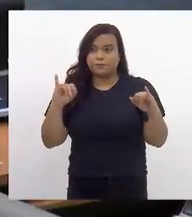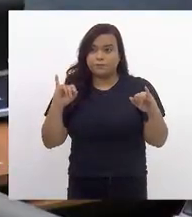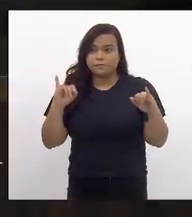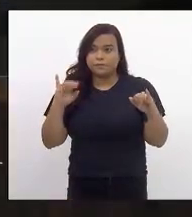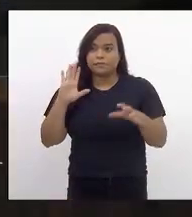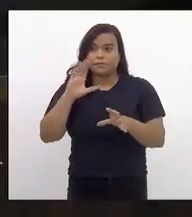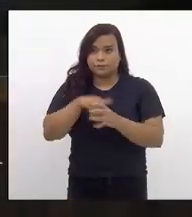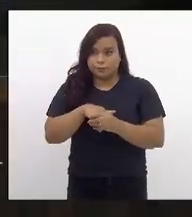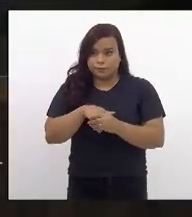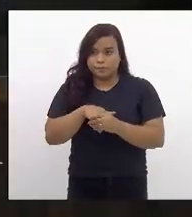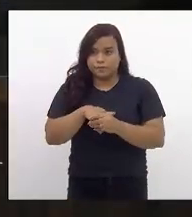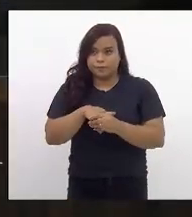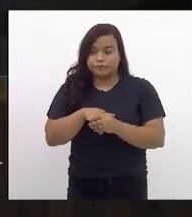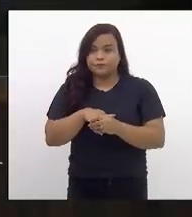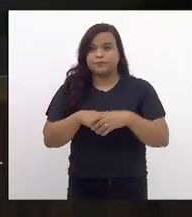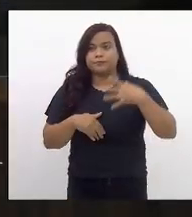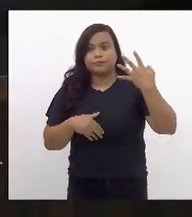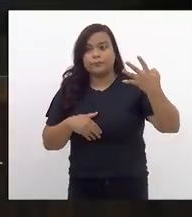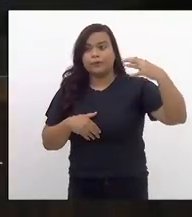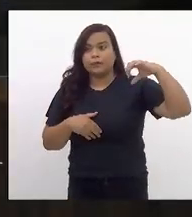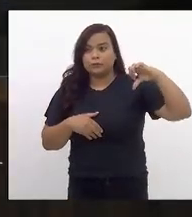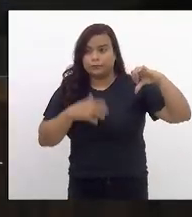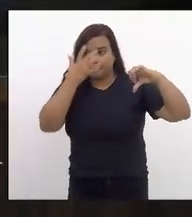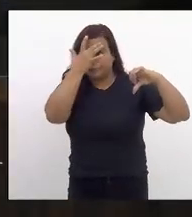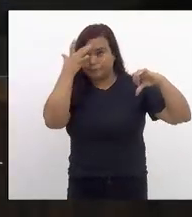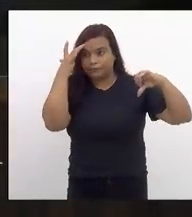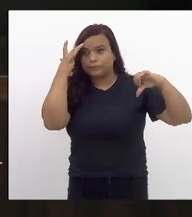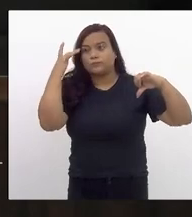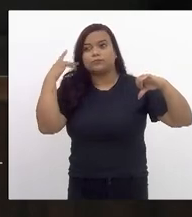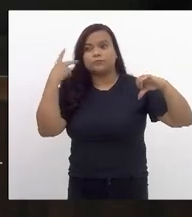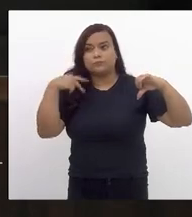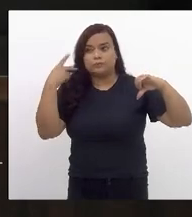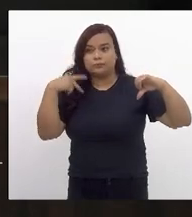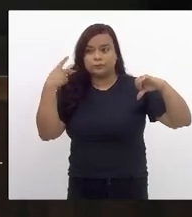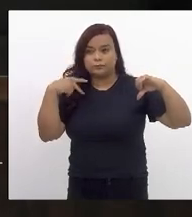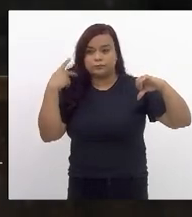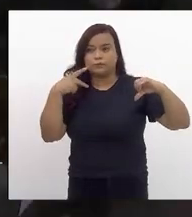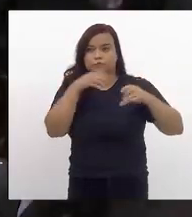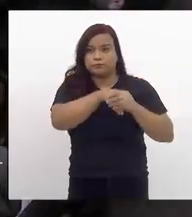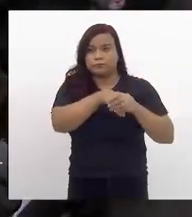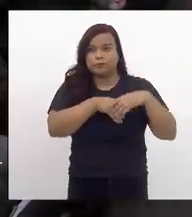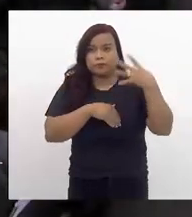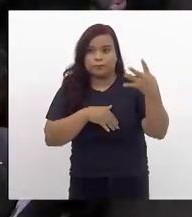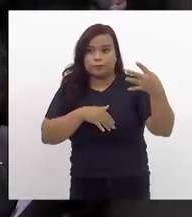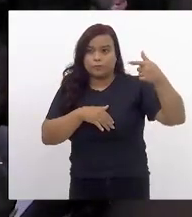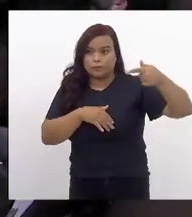a votação. Votaram 49 senhores parlamentares, 47 sims,